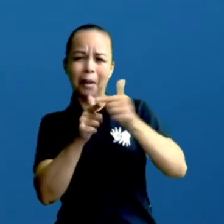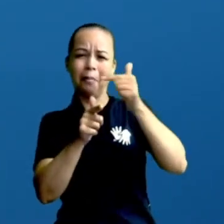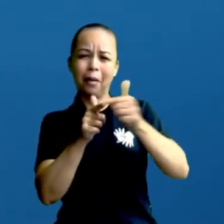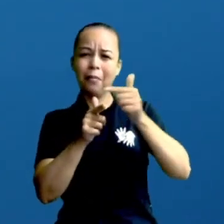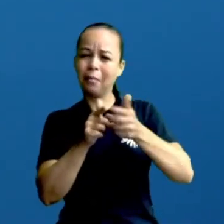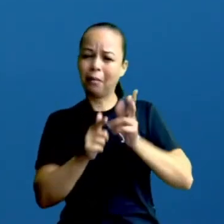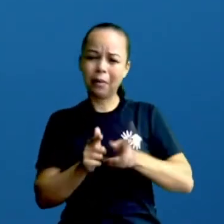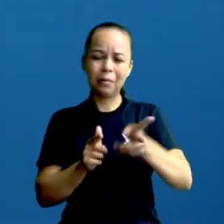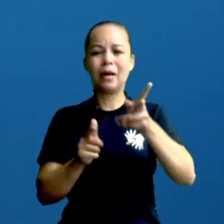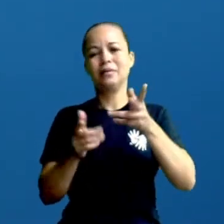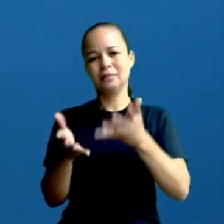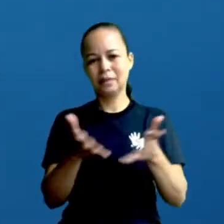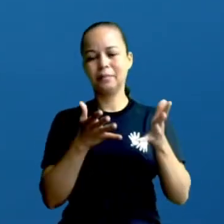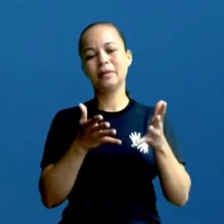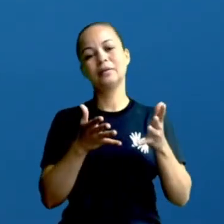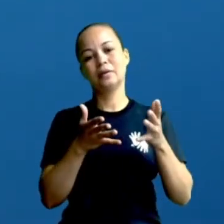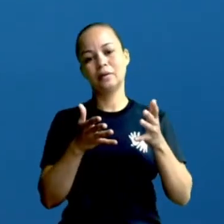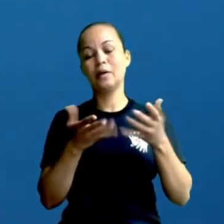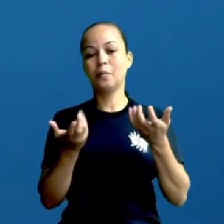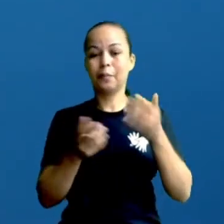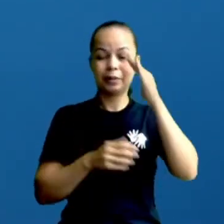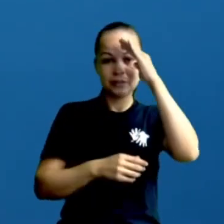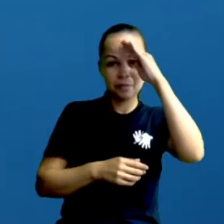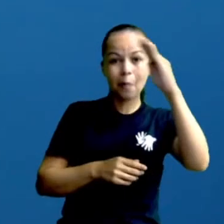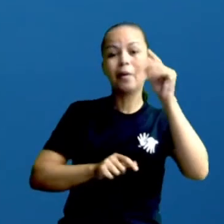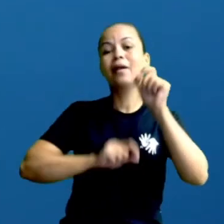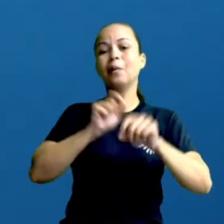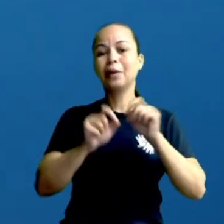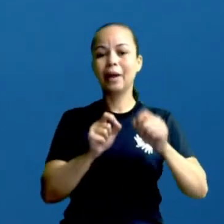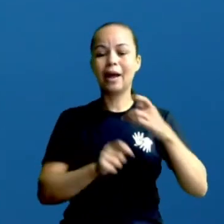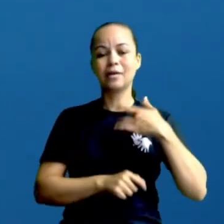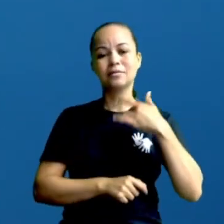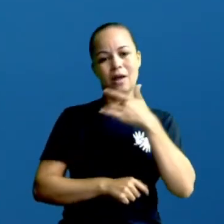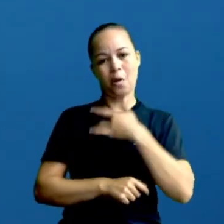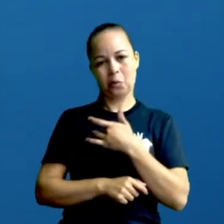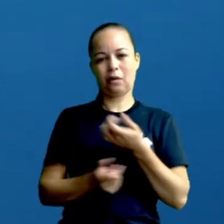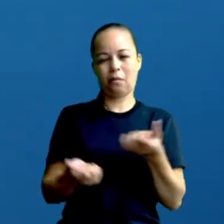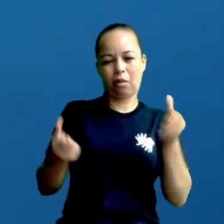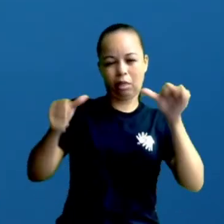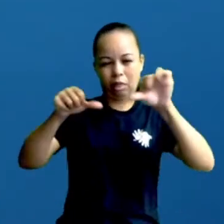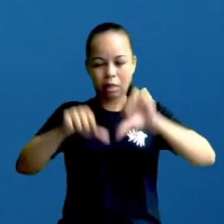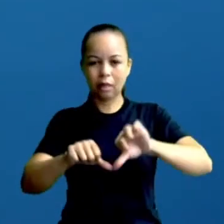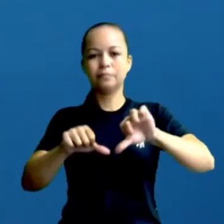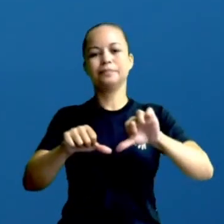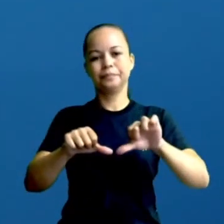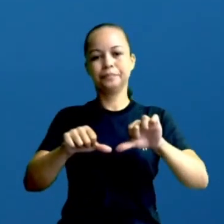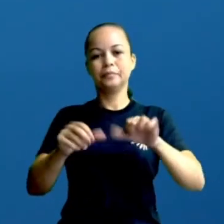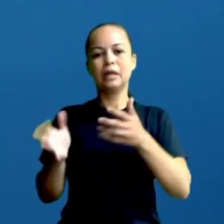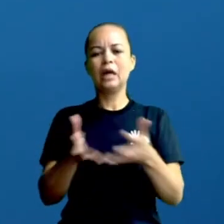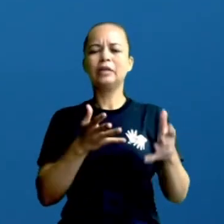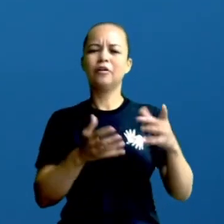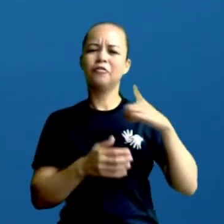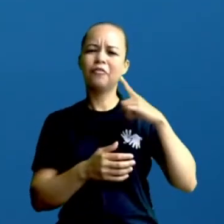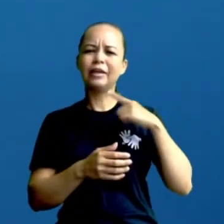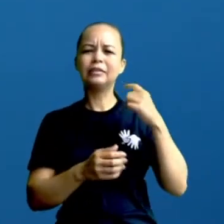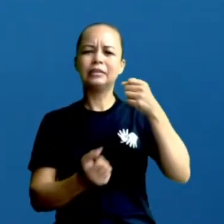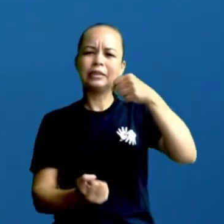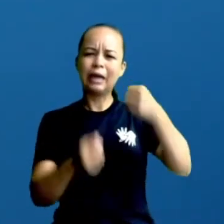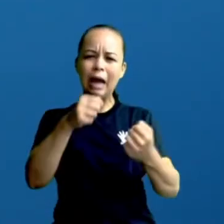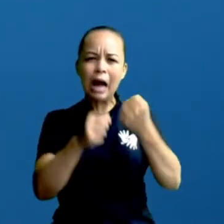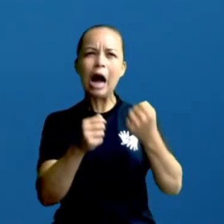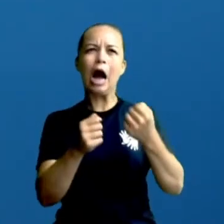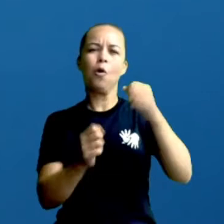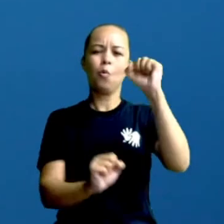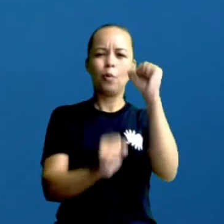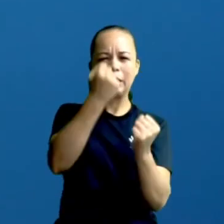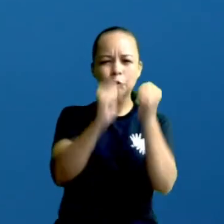principalmente com a questão da nossa saúde, né? E a importância também de se pensar, ó, vai ter carros, é importante, vai ter indústrias, é importante, mas quais